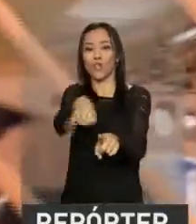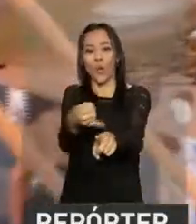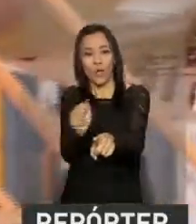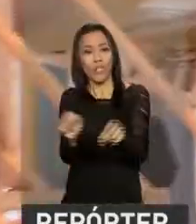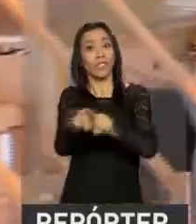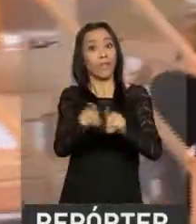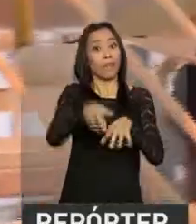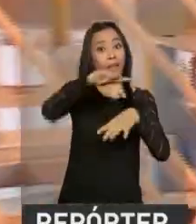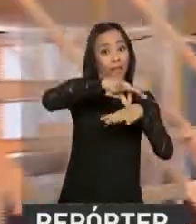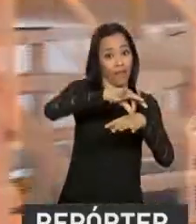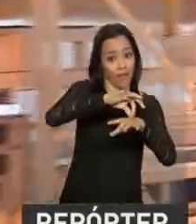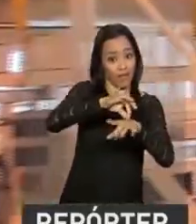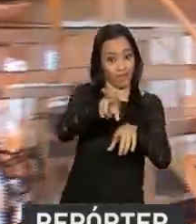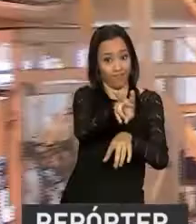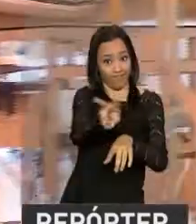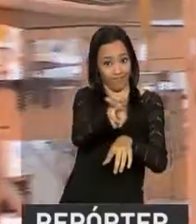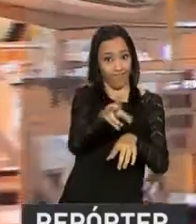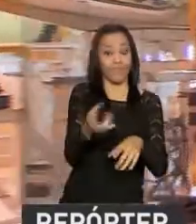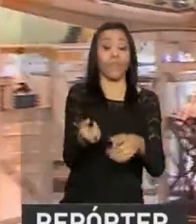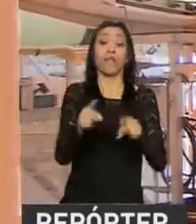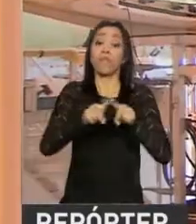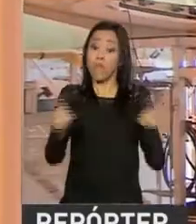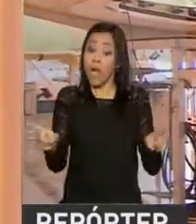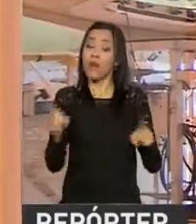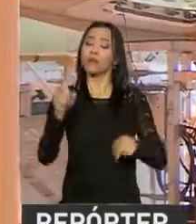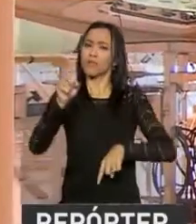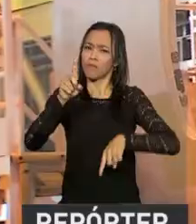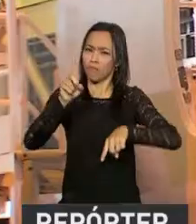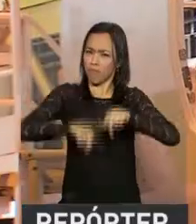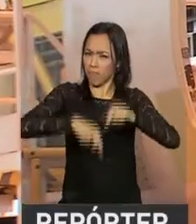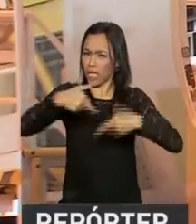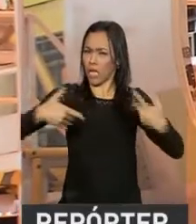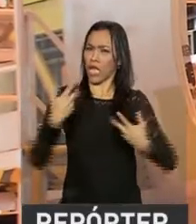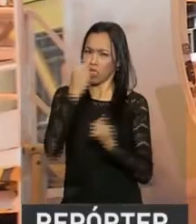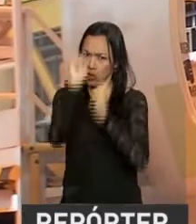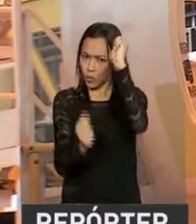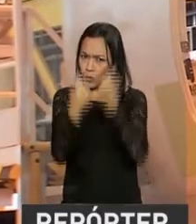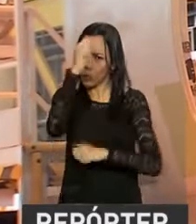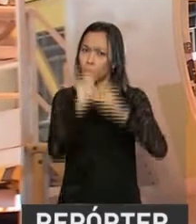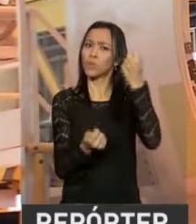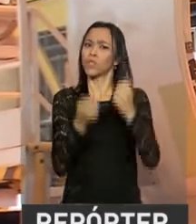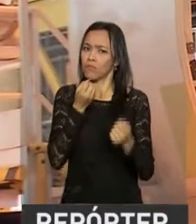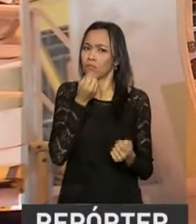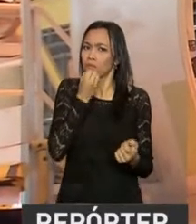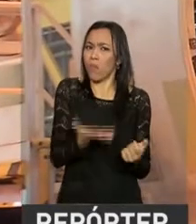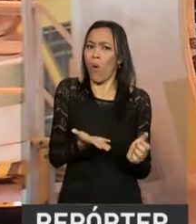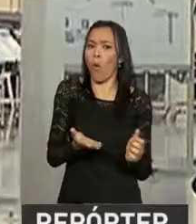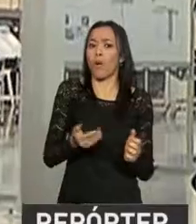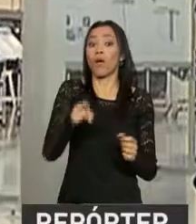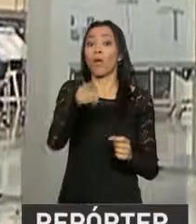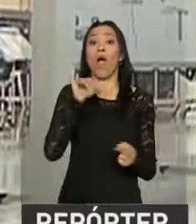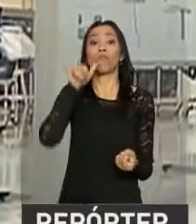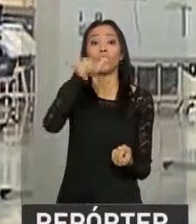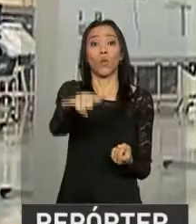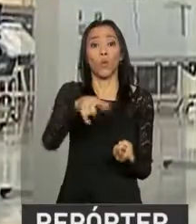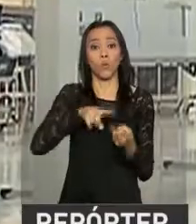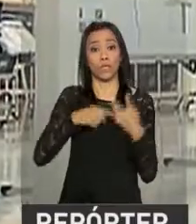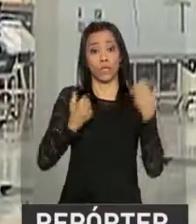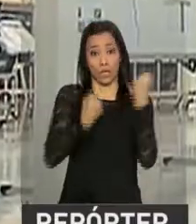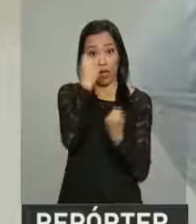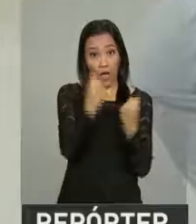mas os produtos industrializados também vem se destacando com vendas significativas de aviões e automóveis